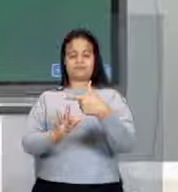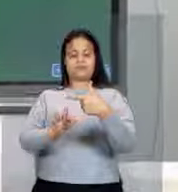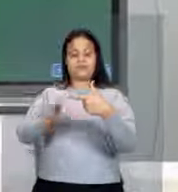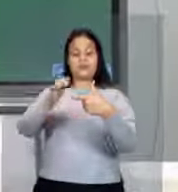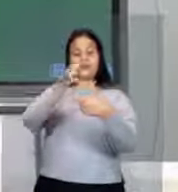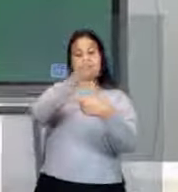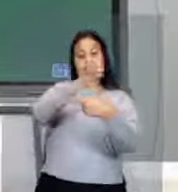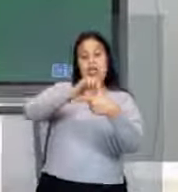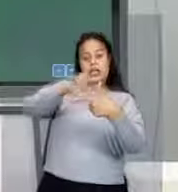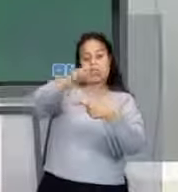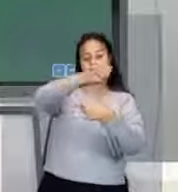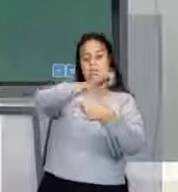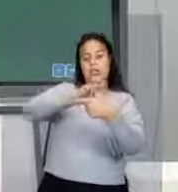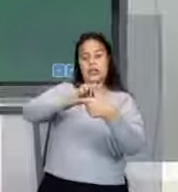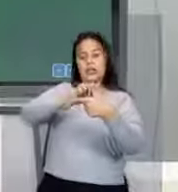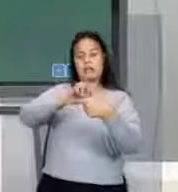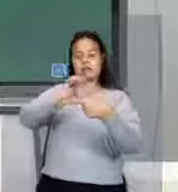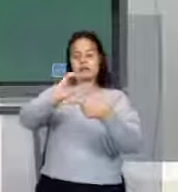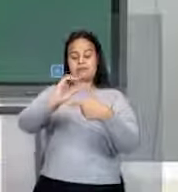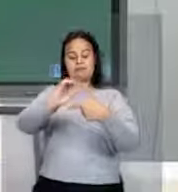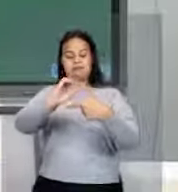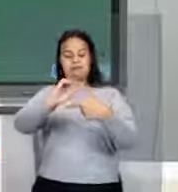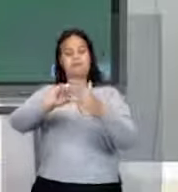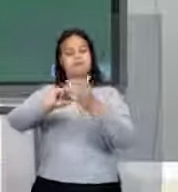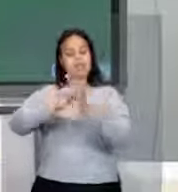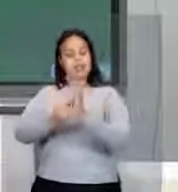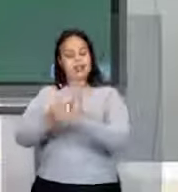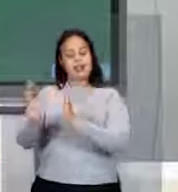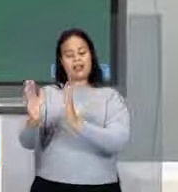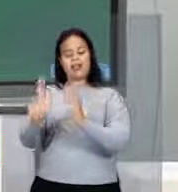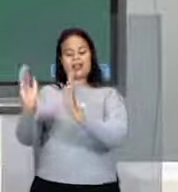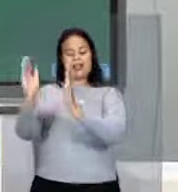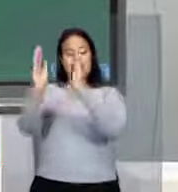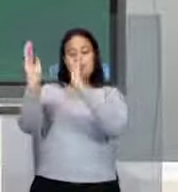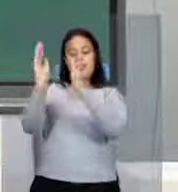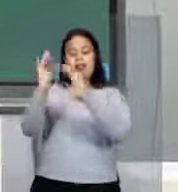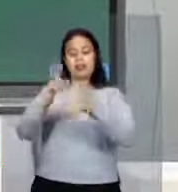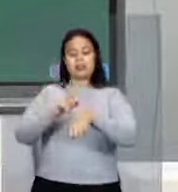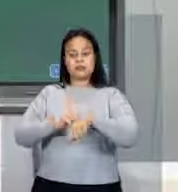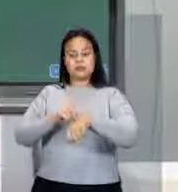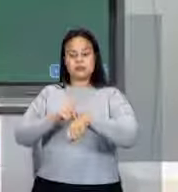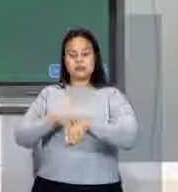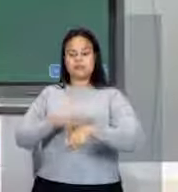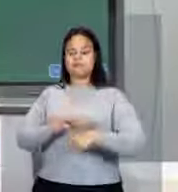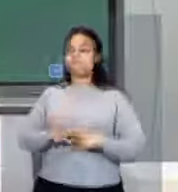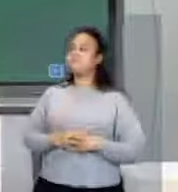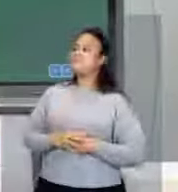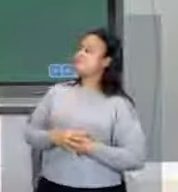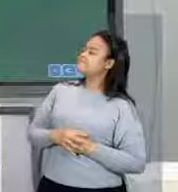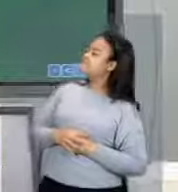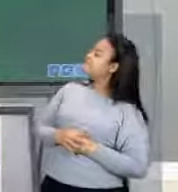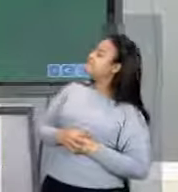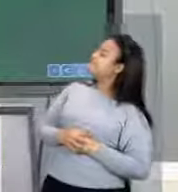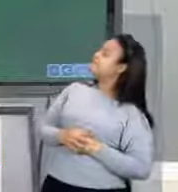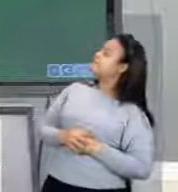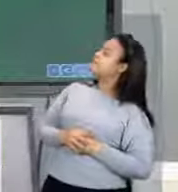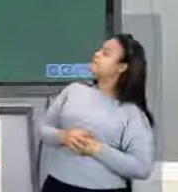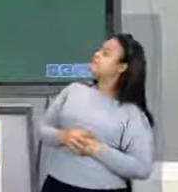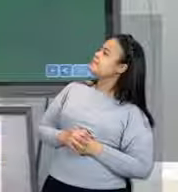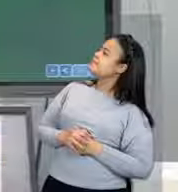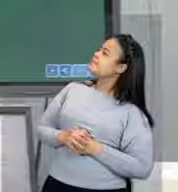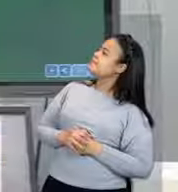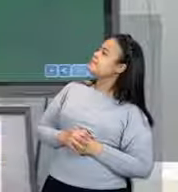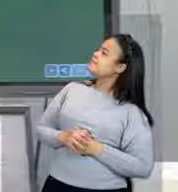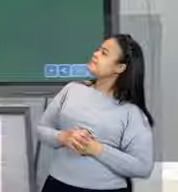vezes a carga elementar dividido pelo tempo. I é igual